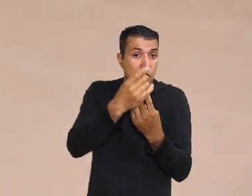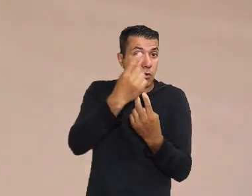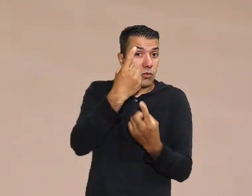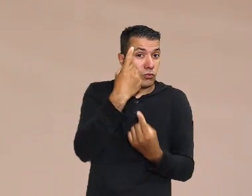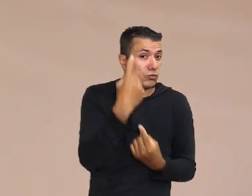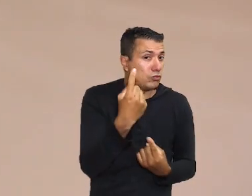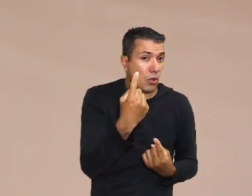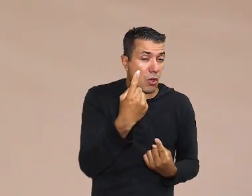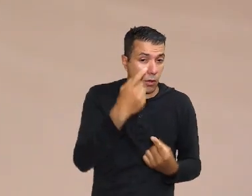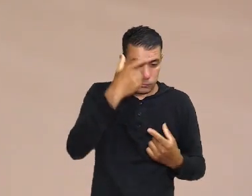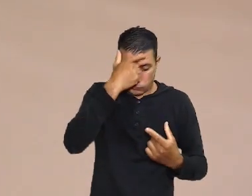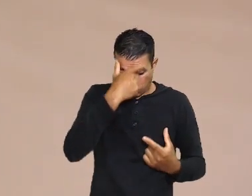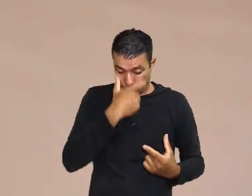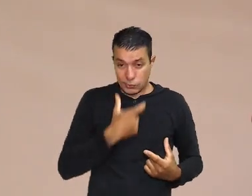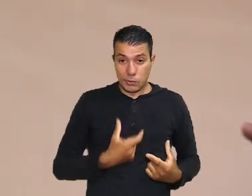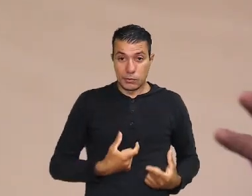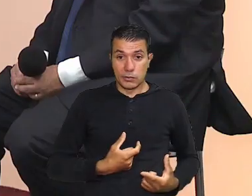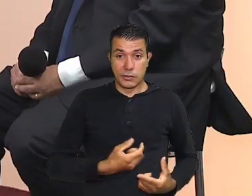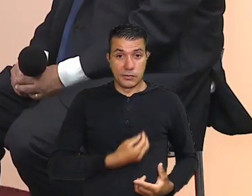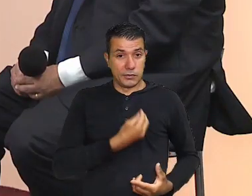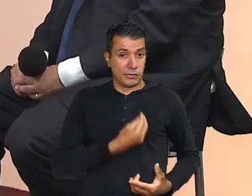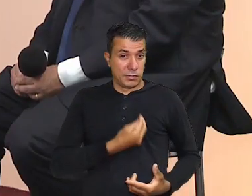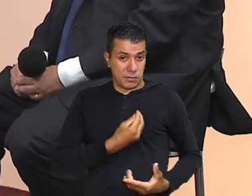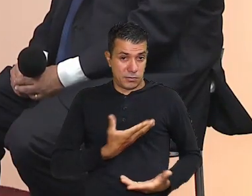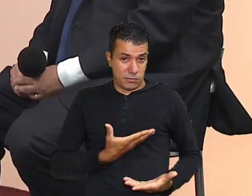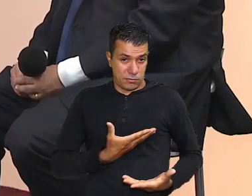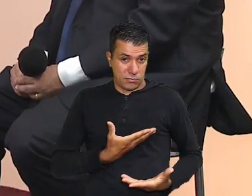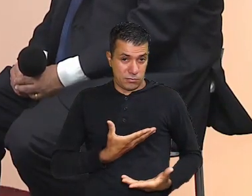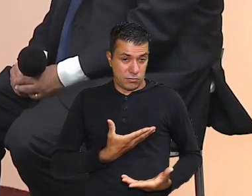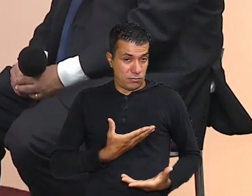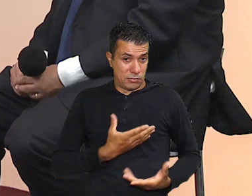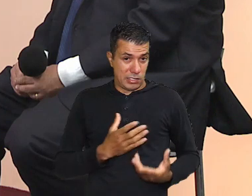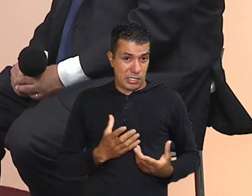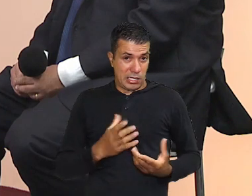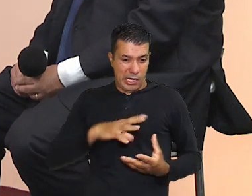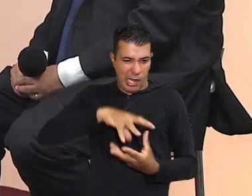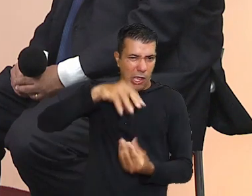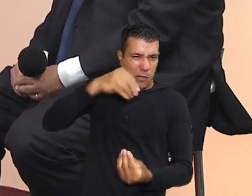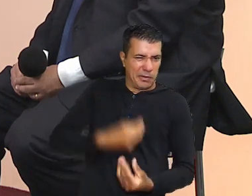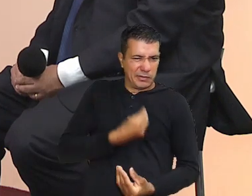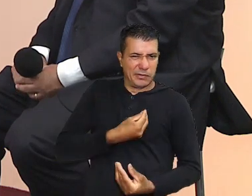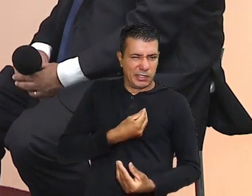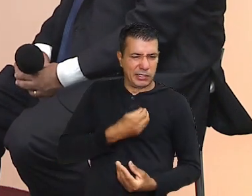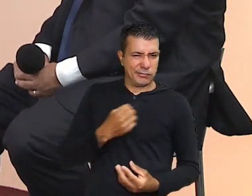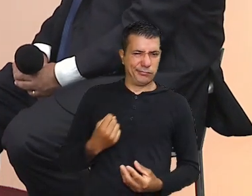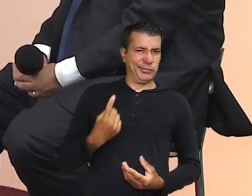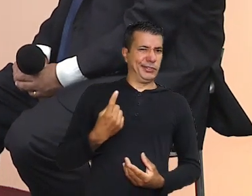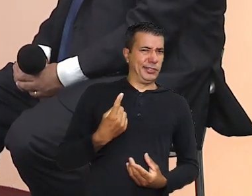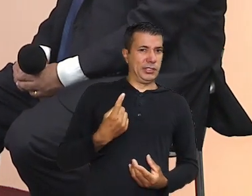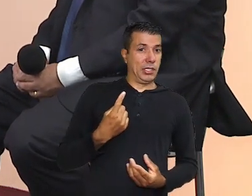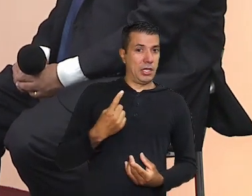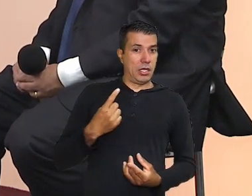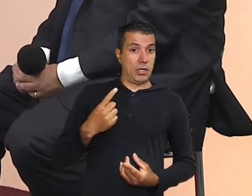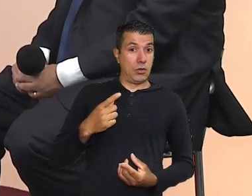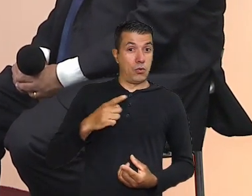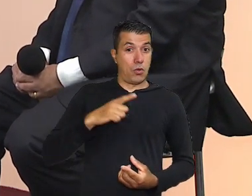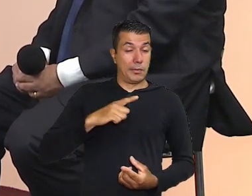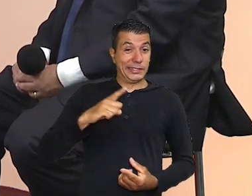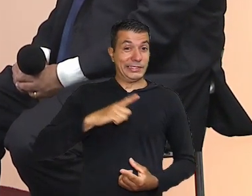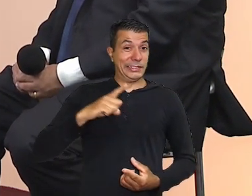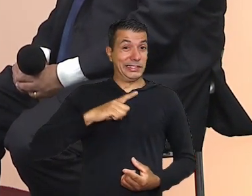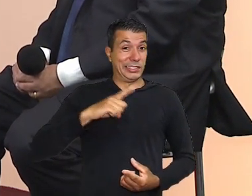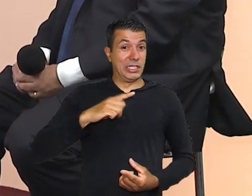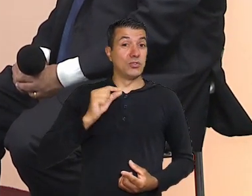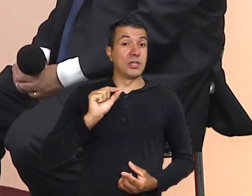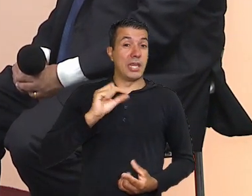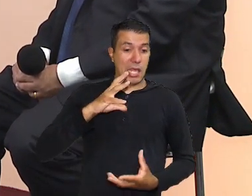Uma alma vivente. Ok, pastor, eu vou até pegar um gancho aqui do que o senhor falou, o detalhe do texto ali, o homem passou a ser. É